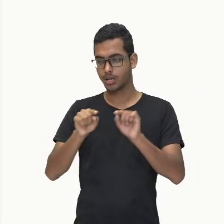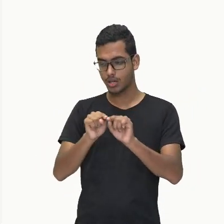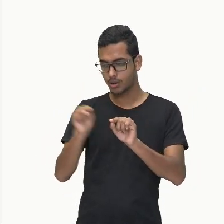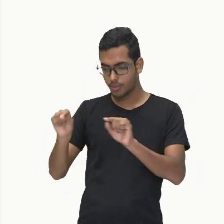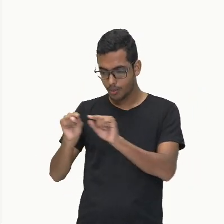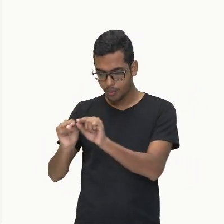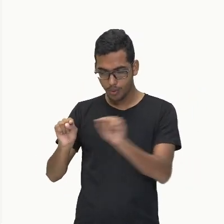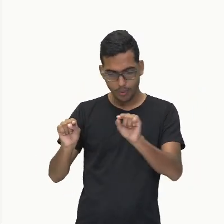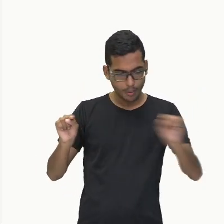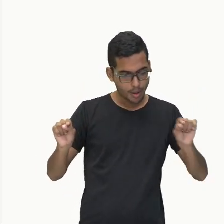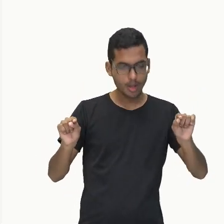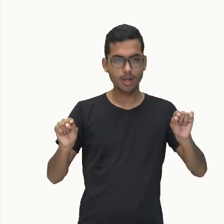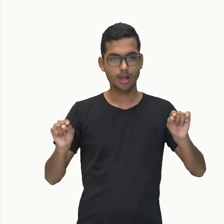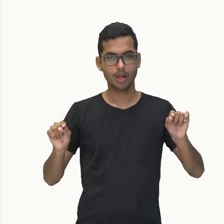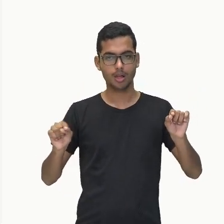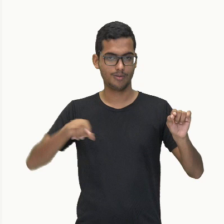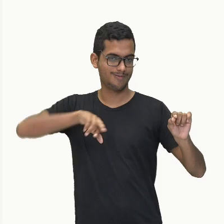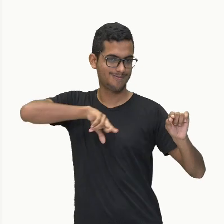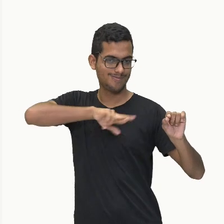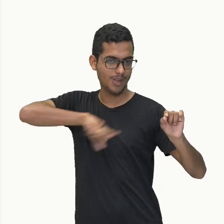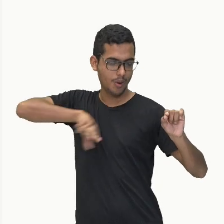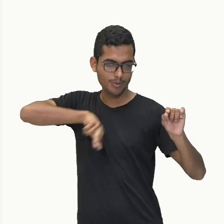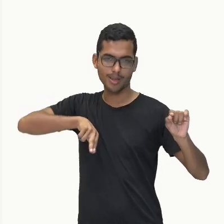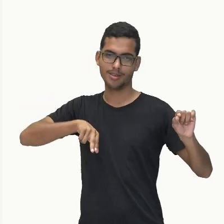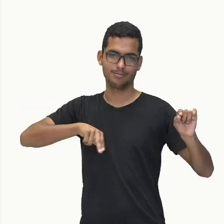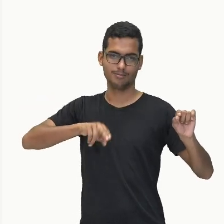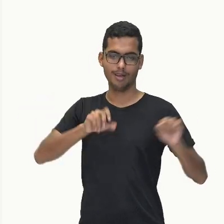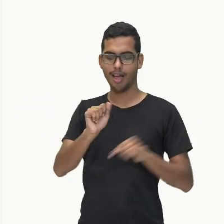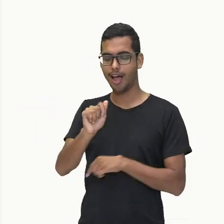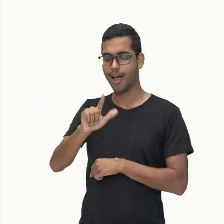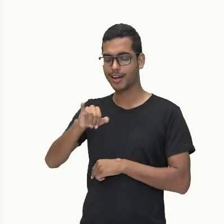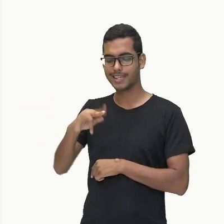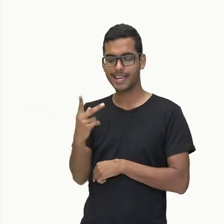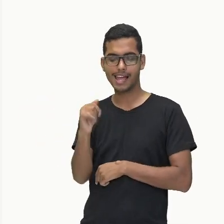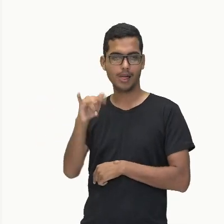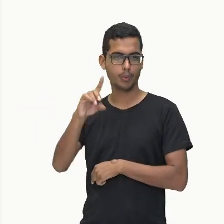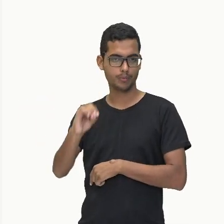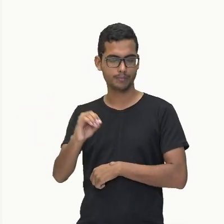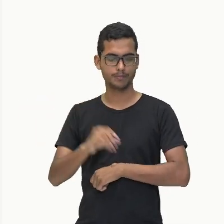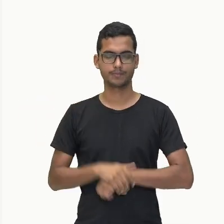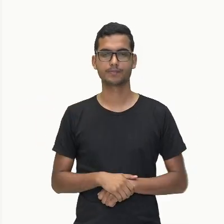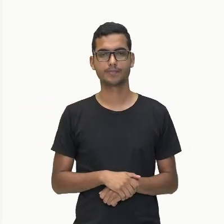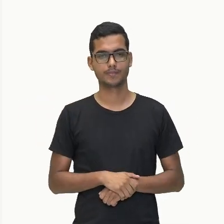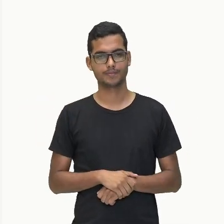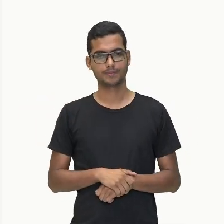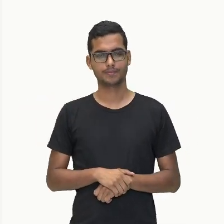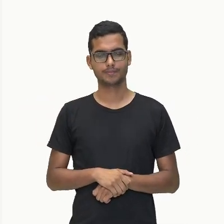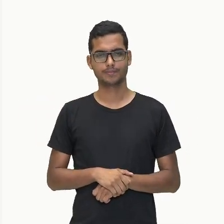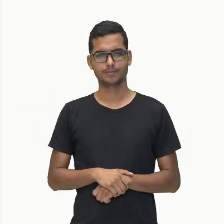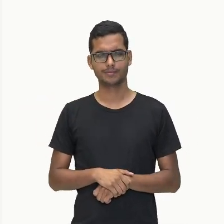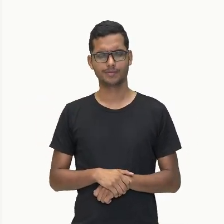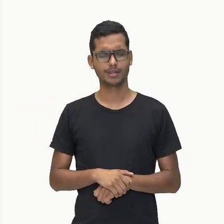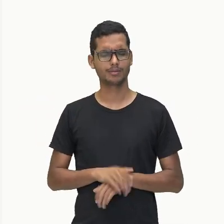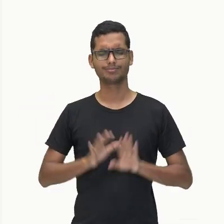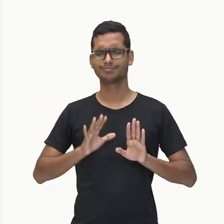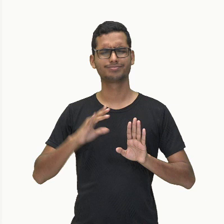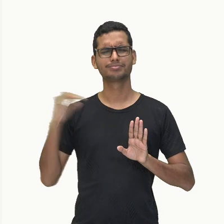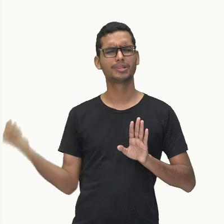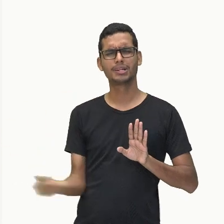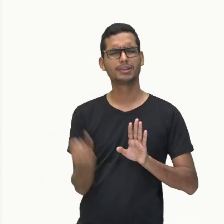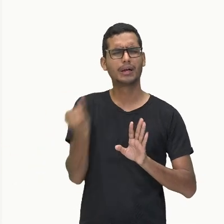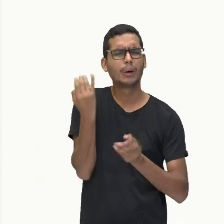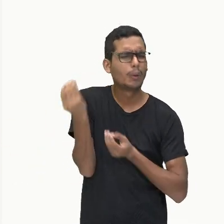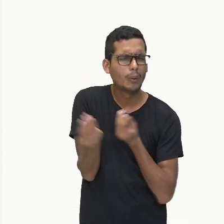determinante é que vai dizer se estão alinhados ou não. Qual é a importância disso, né? Se eles